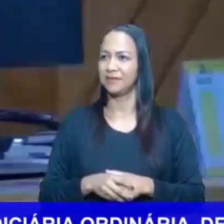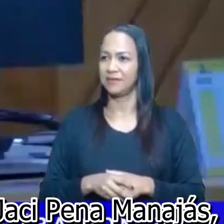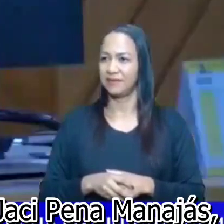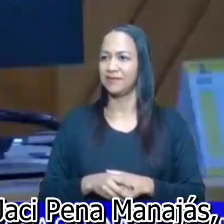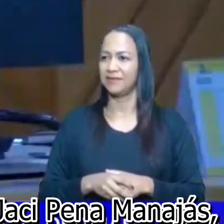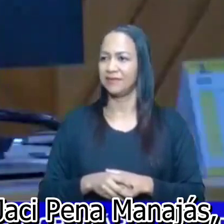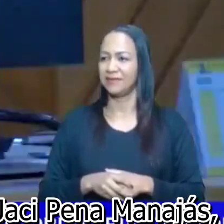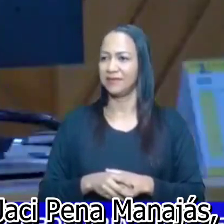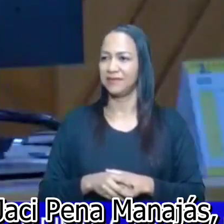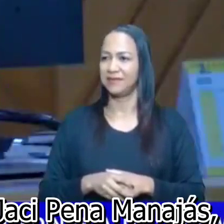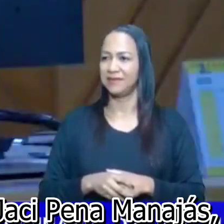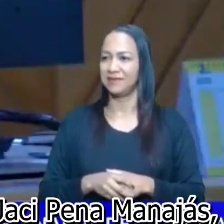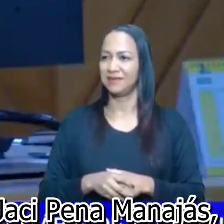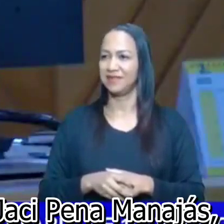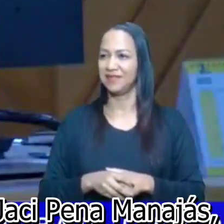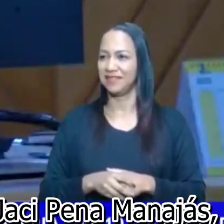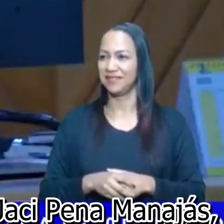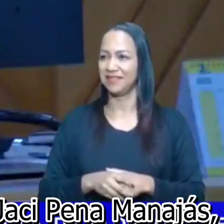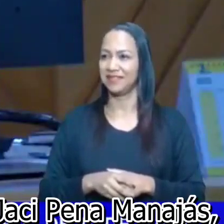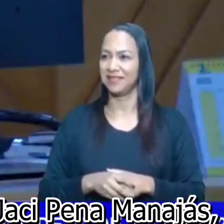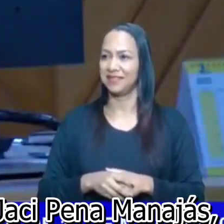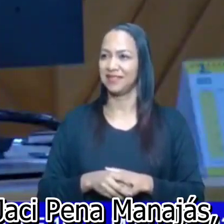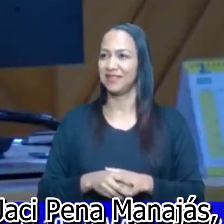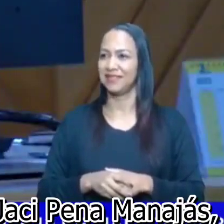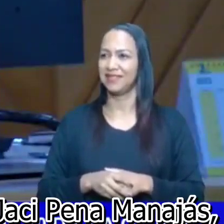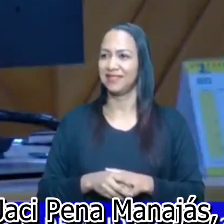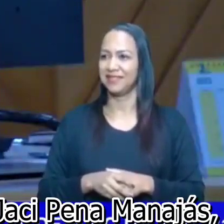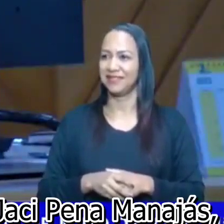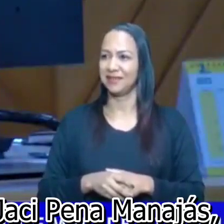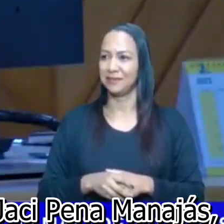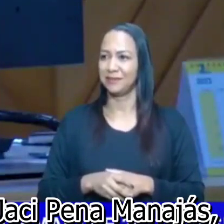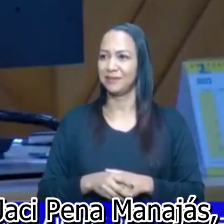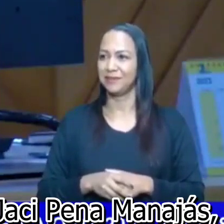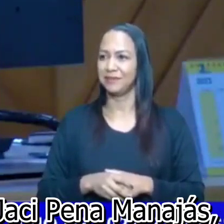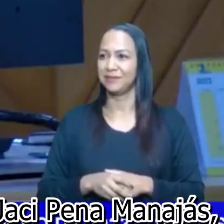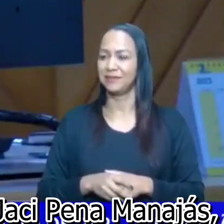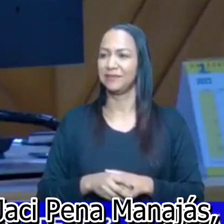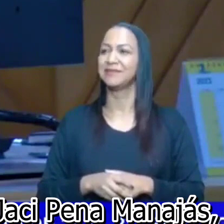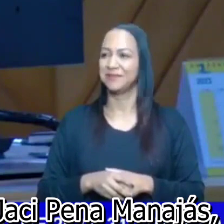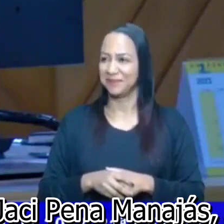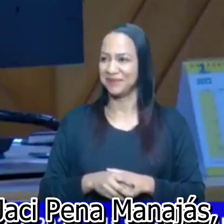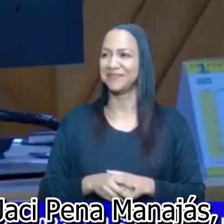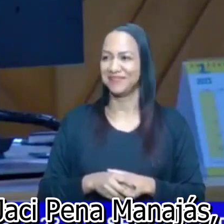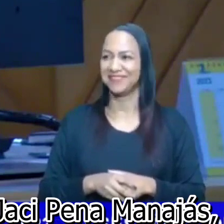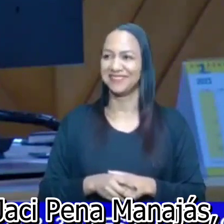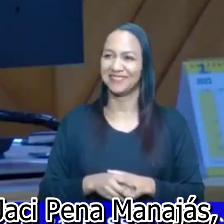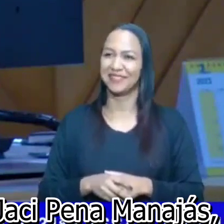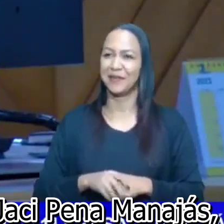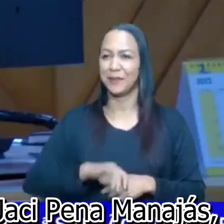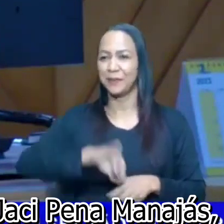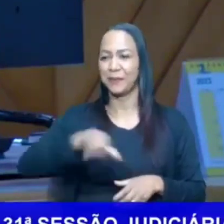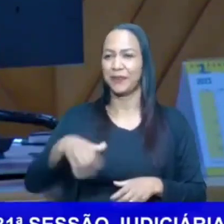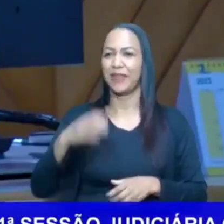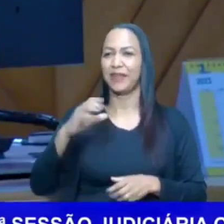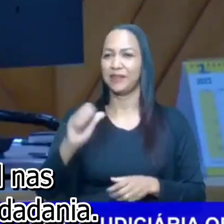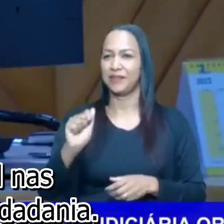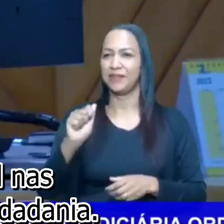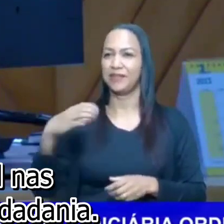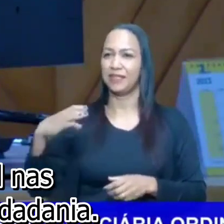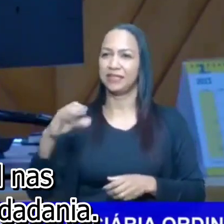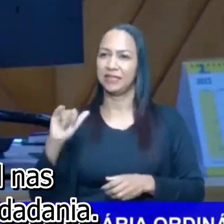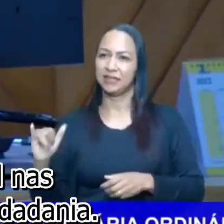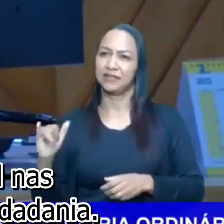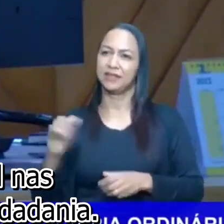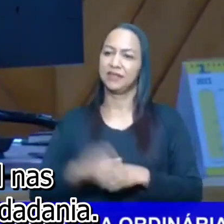Excelências, trata-se de prestação de contas eleitoral de Jaci Pena Manajás, candidata ao cargo de